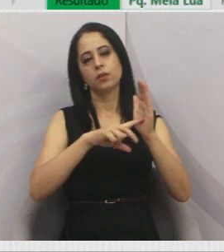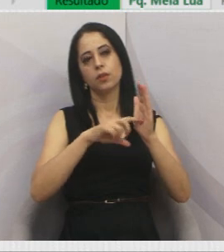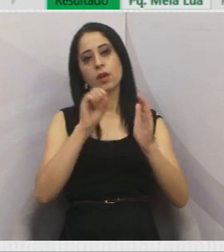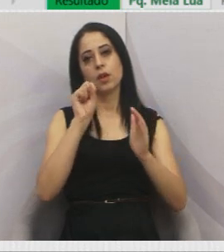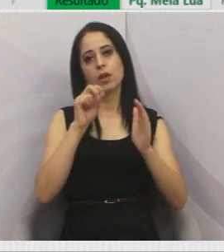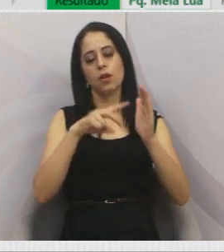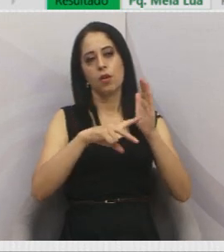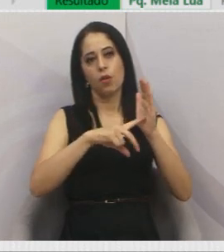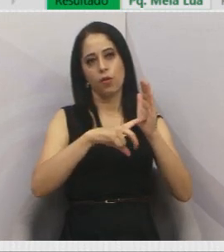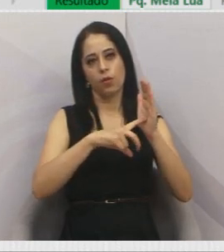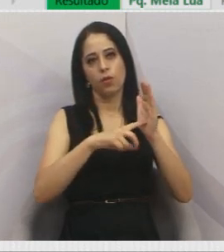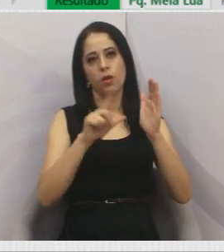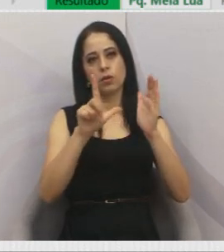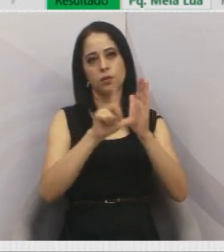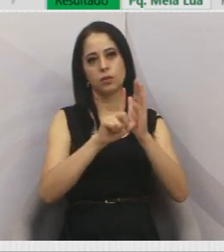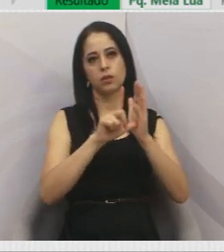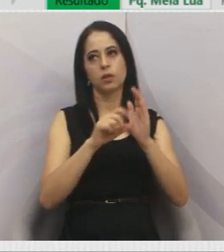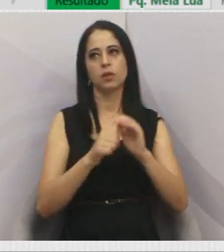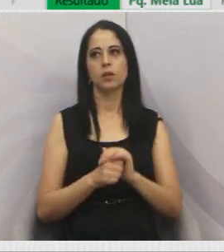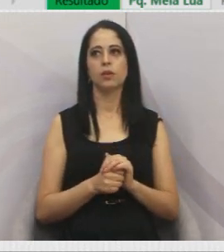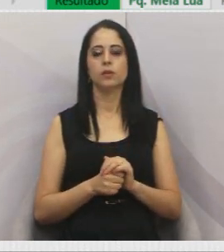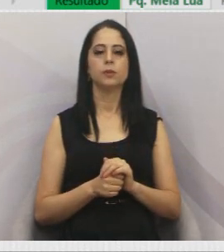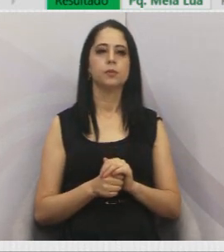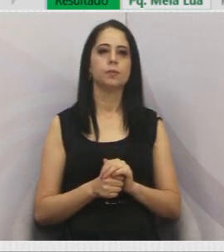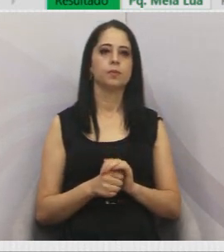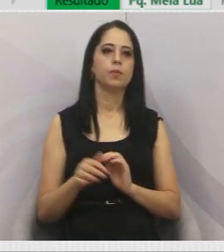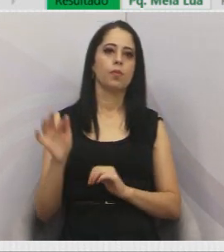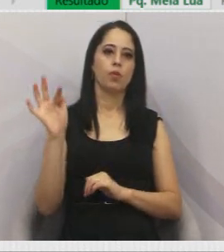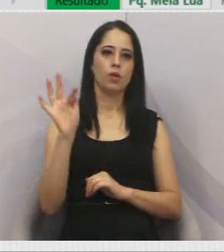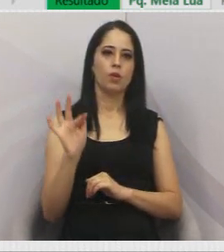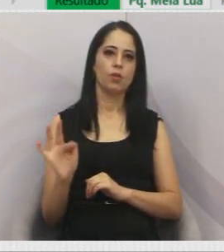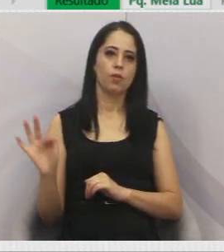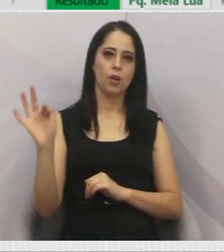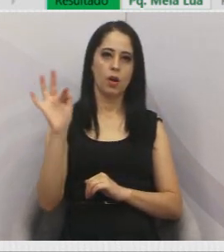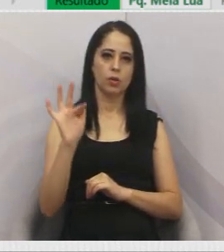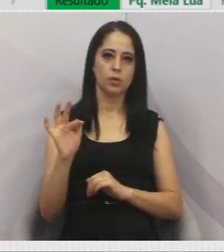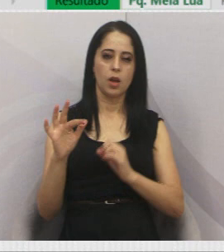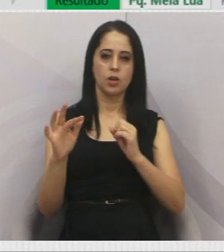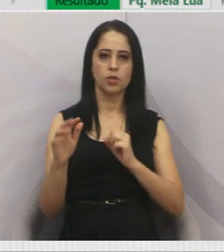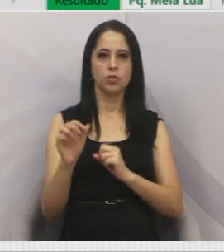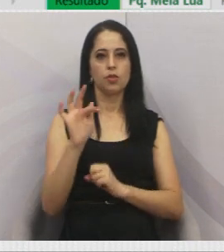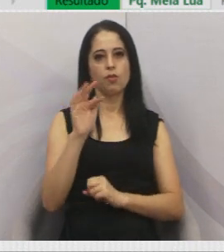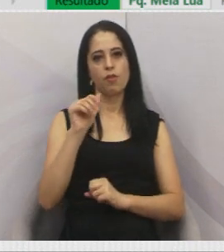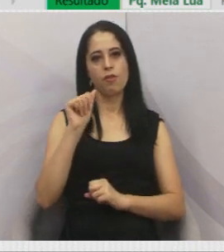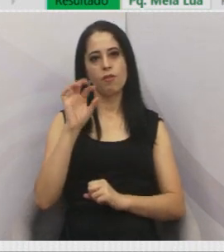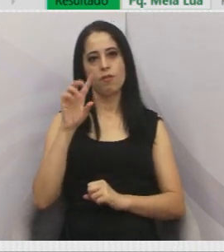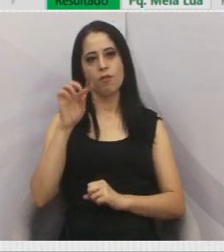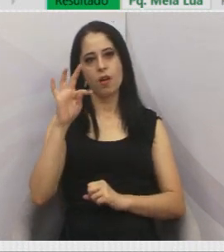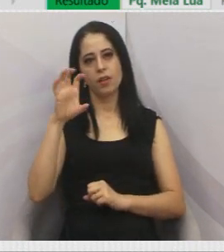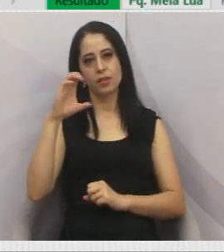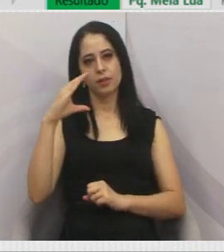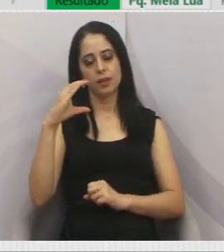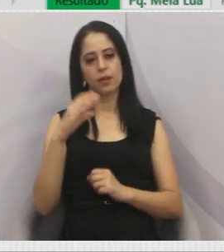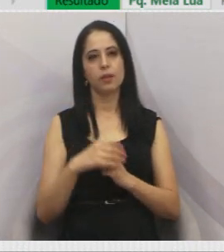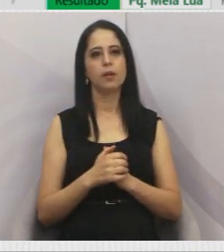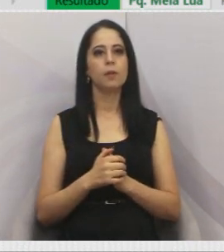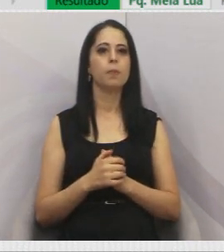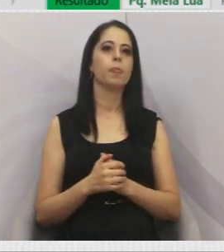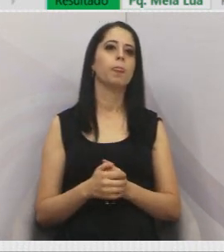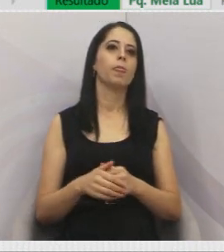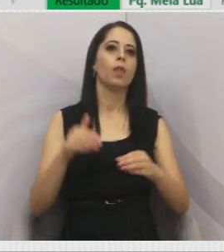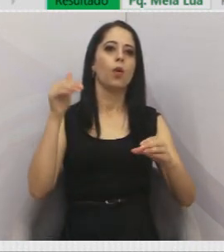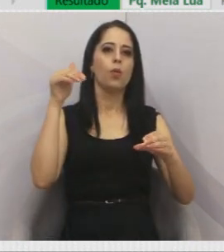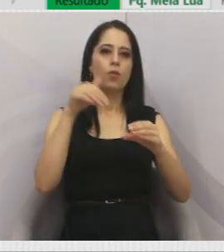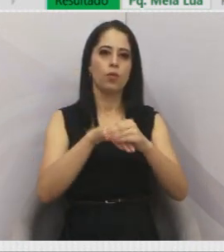Jacareí. Segmento entidades acadêmicas, um voto FATEC Jacareí. Segmento organização da